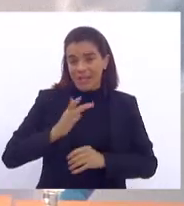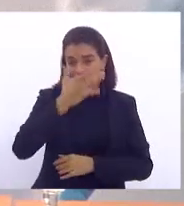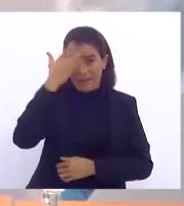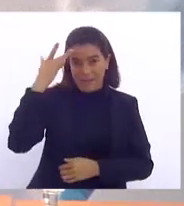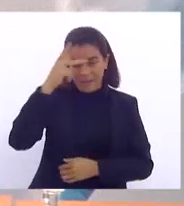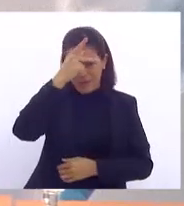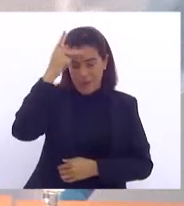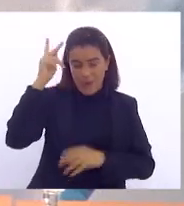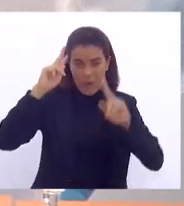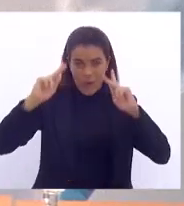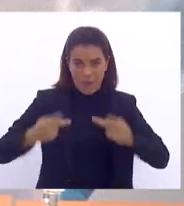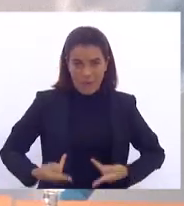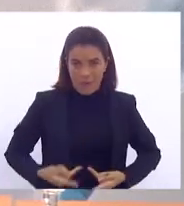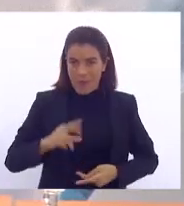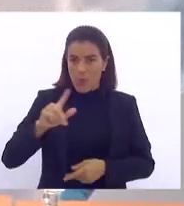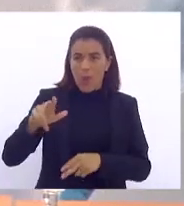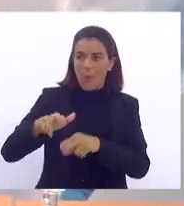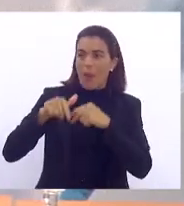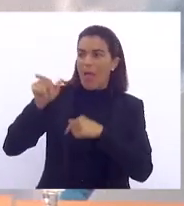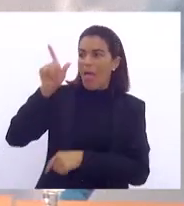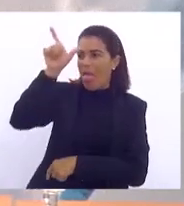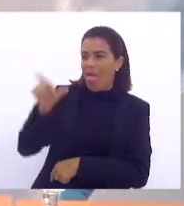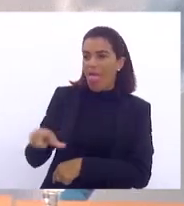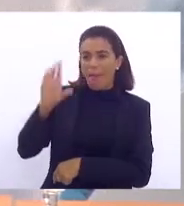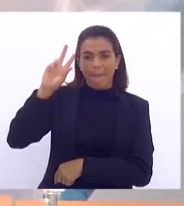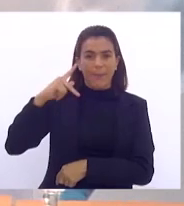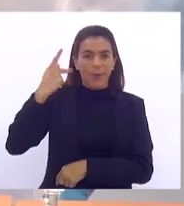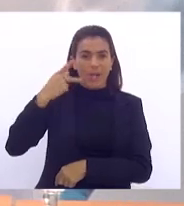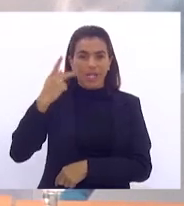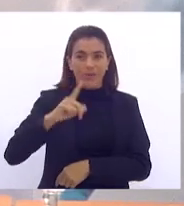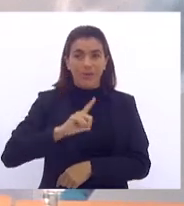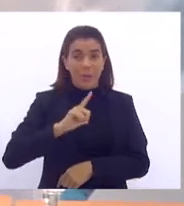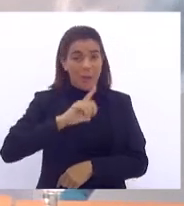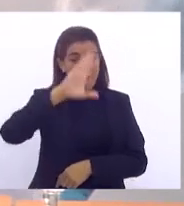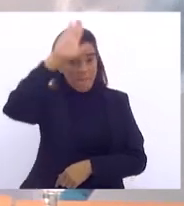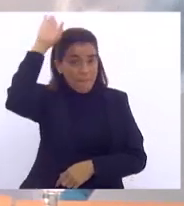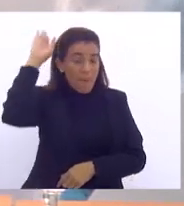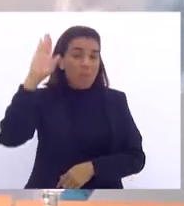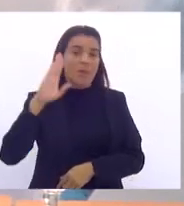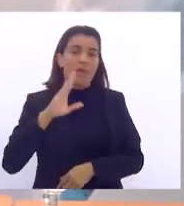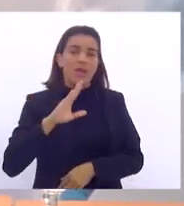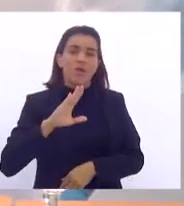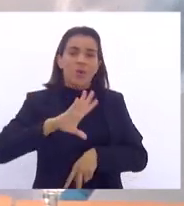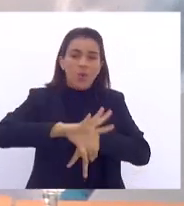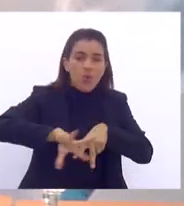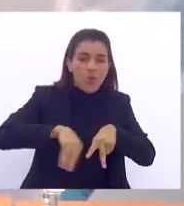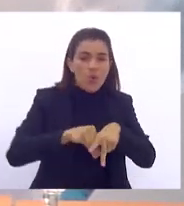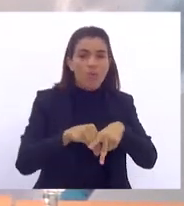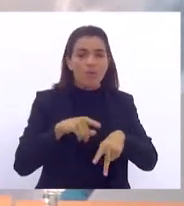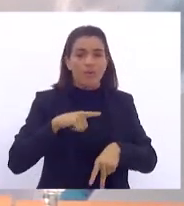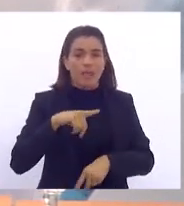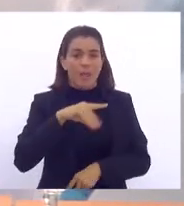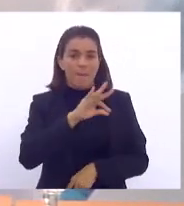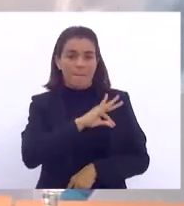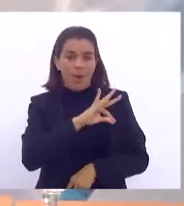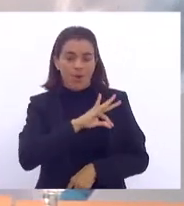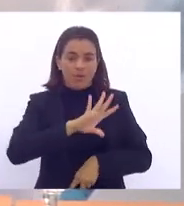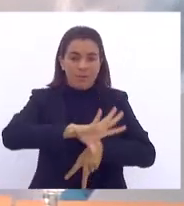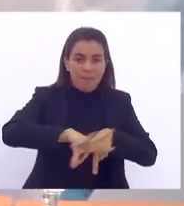por eu ser político a gente tem Bombeiros Militares corruptos a gente tem professores corruptos